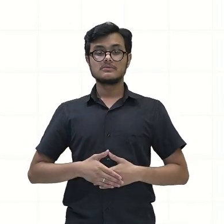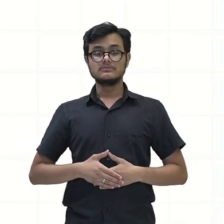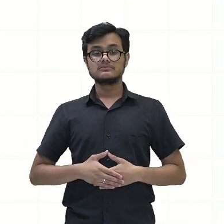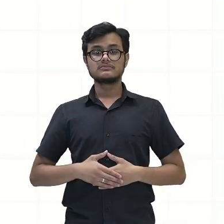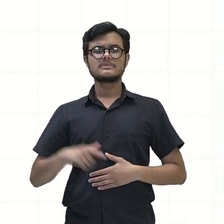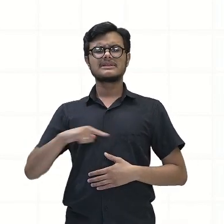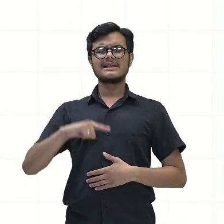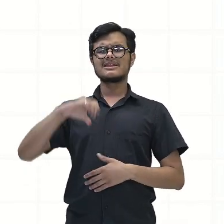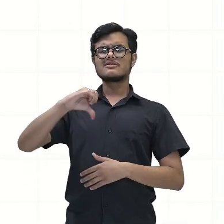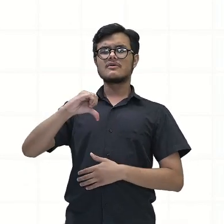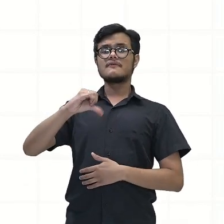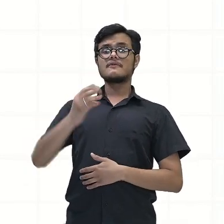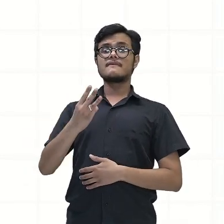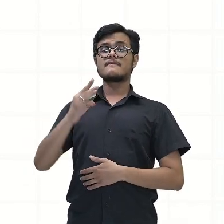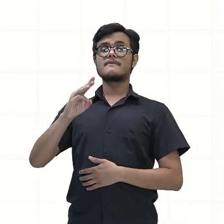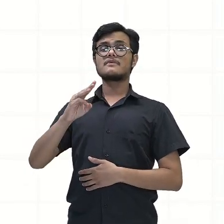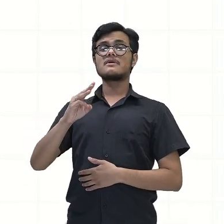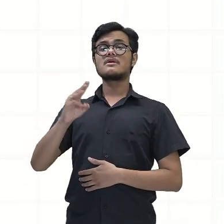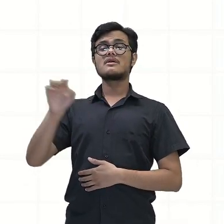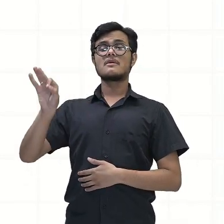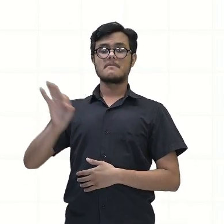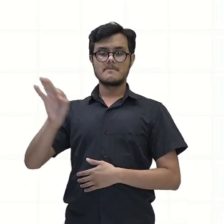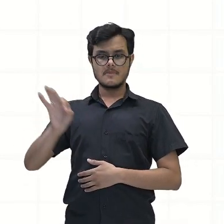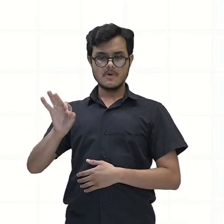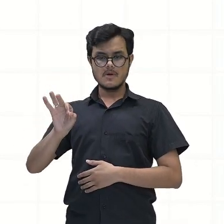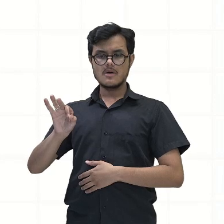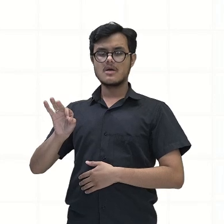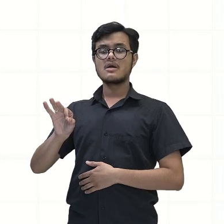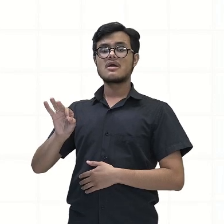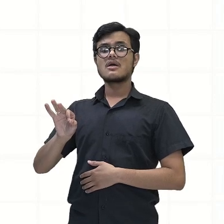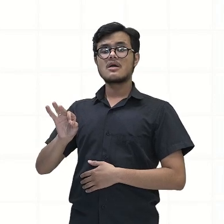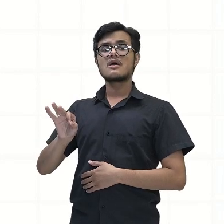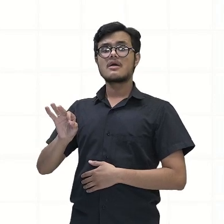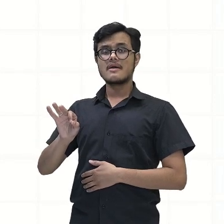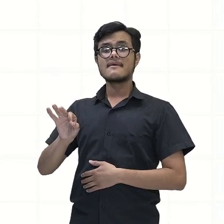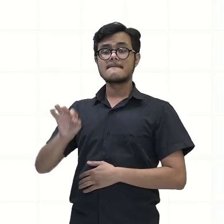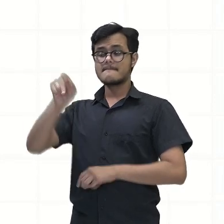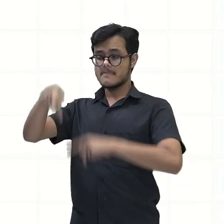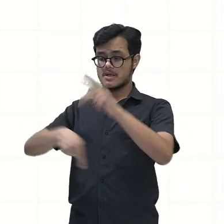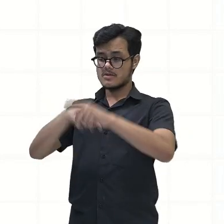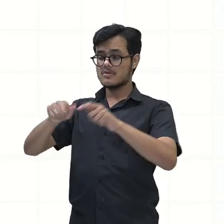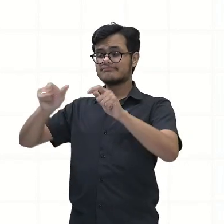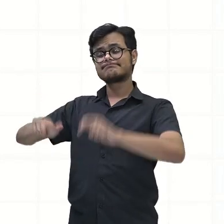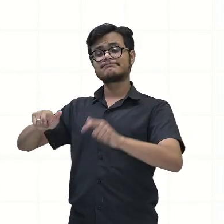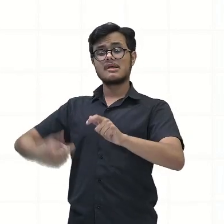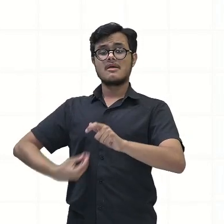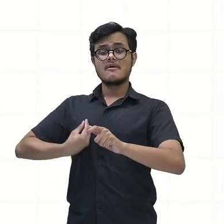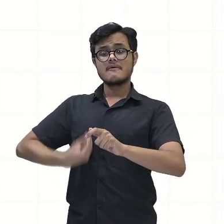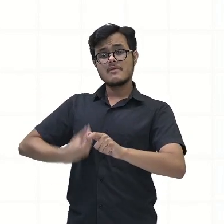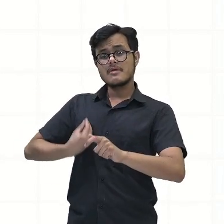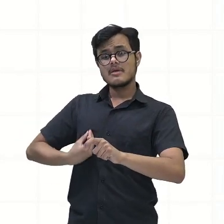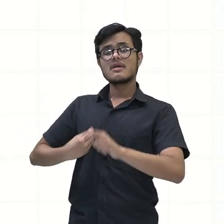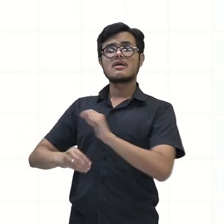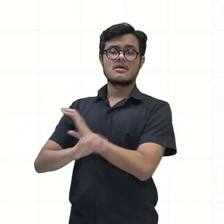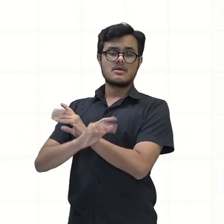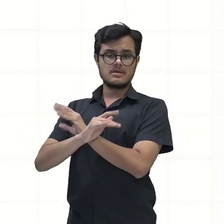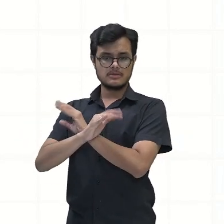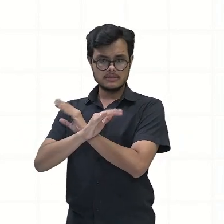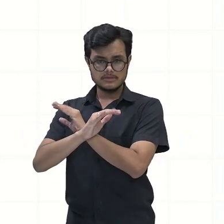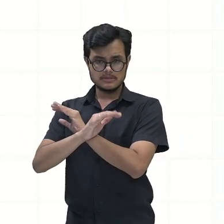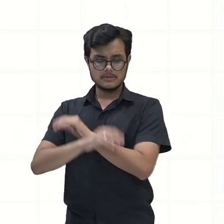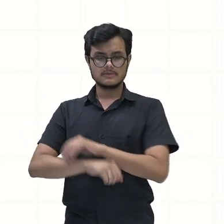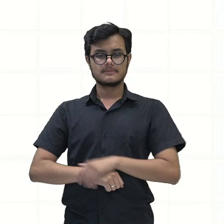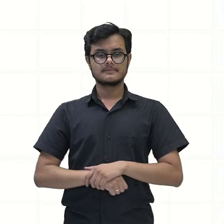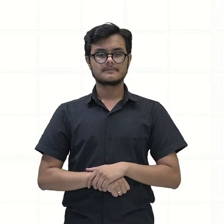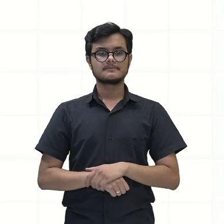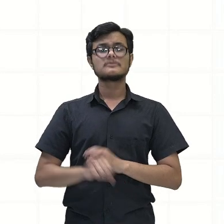de 93%, né, das pessoas vivendo em áreas urbanas, tá bom? Então, a gente tem essa maior porcentagem na